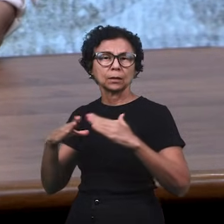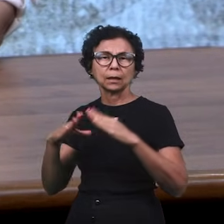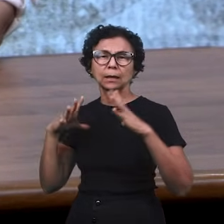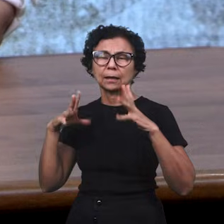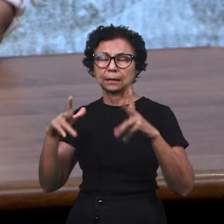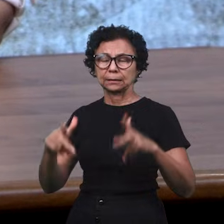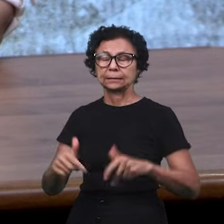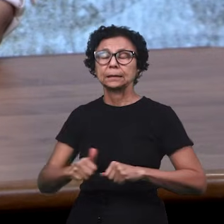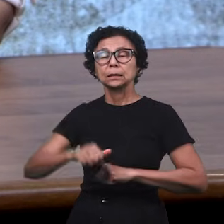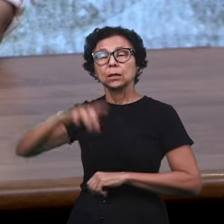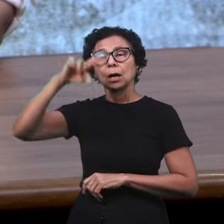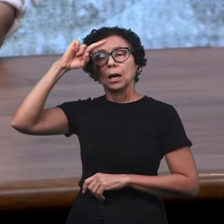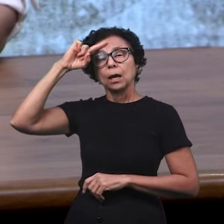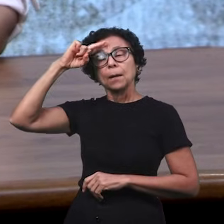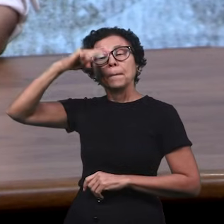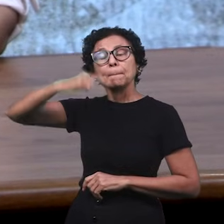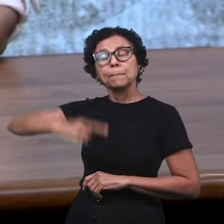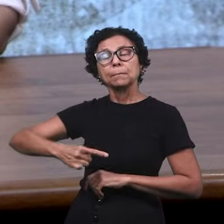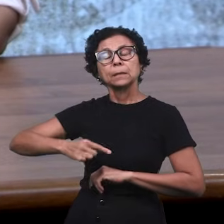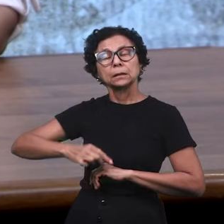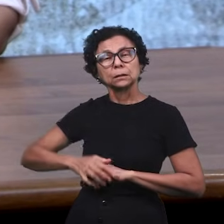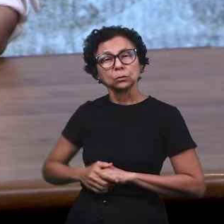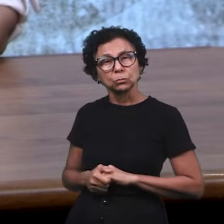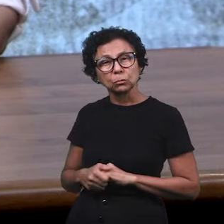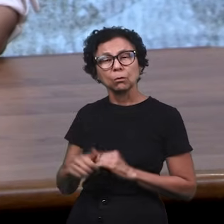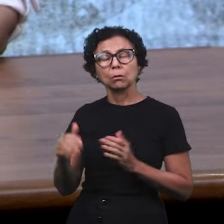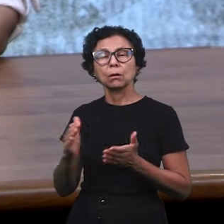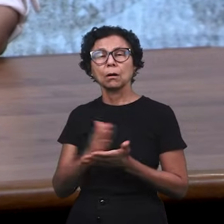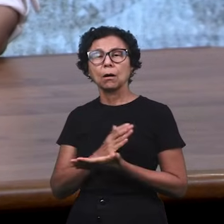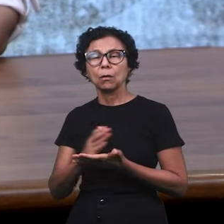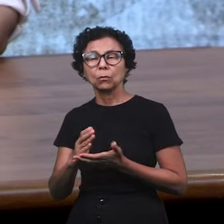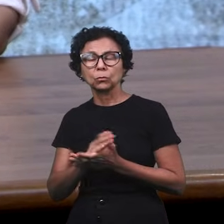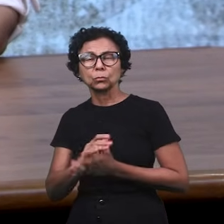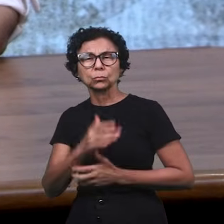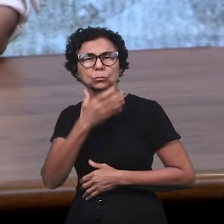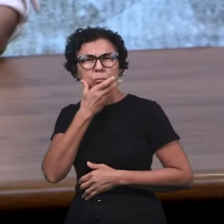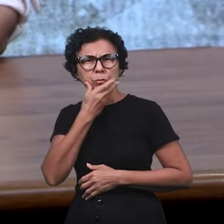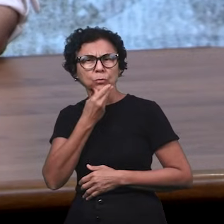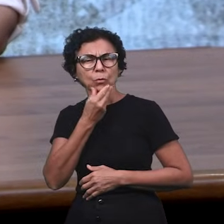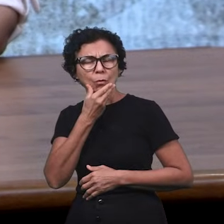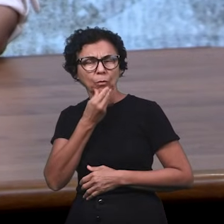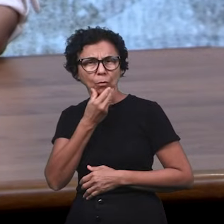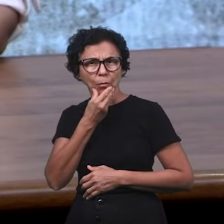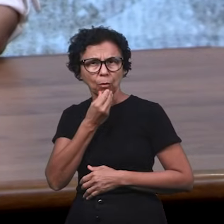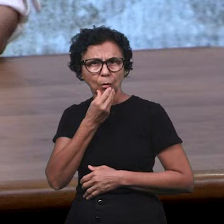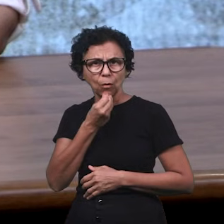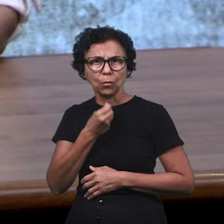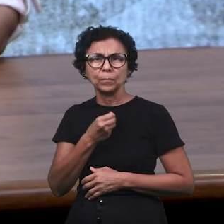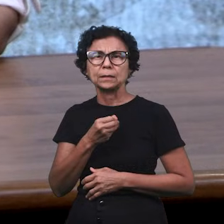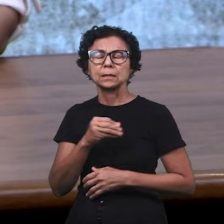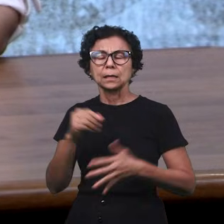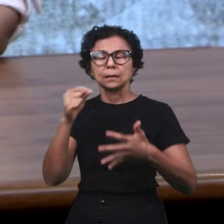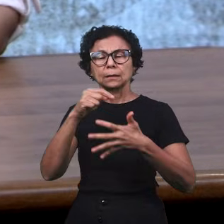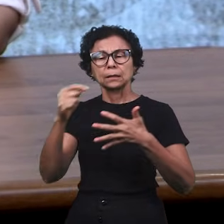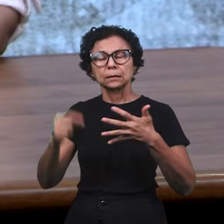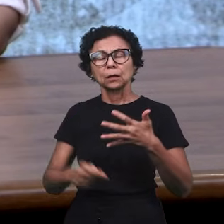a Maazéias, maioral da cidade, e a Joá, filho de